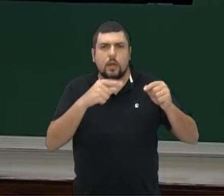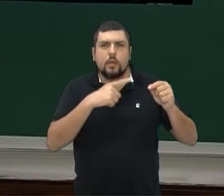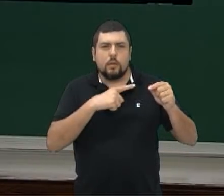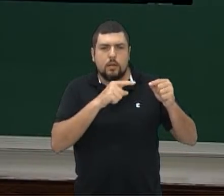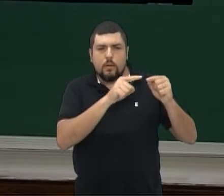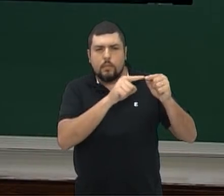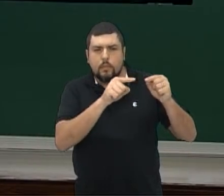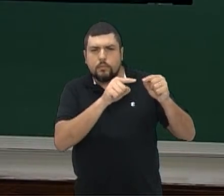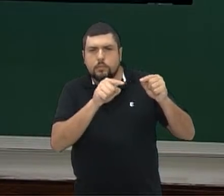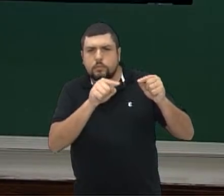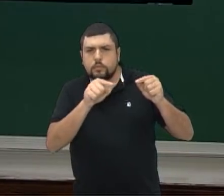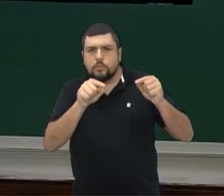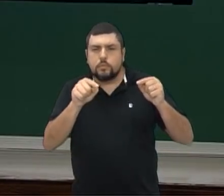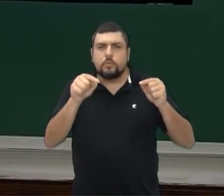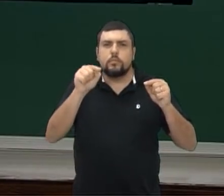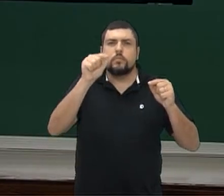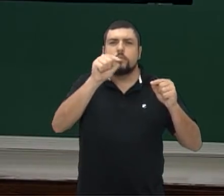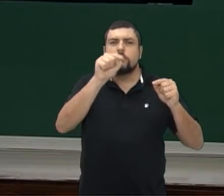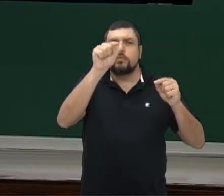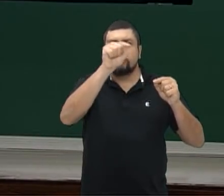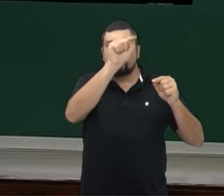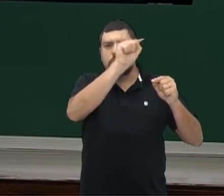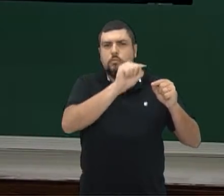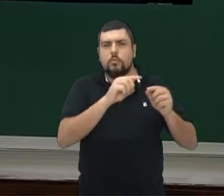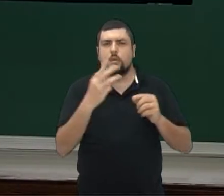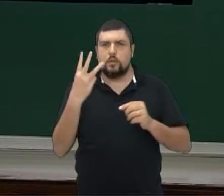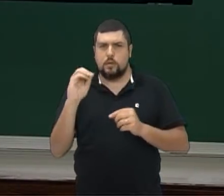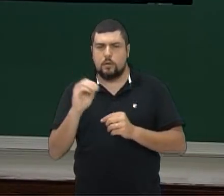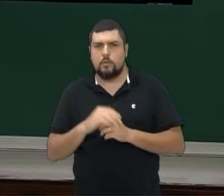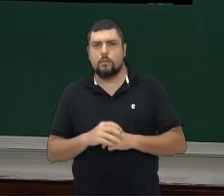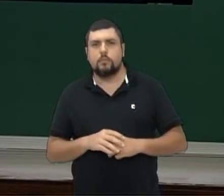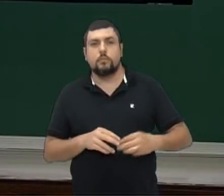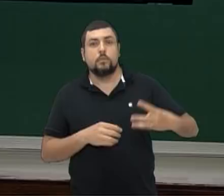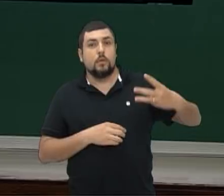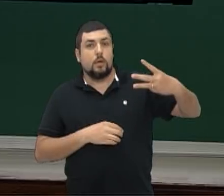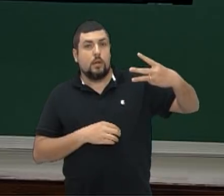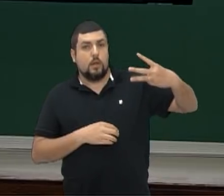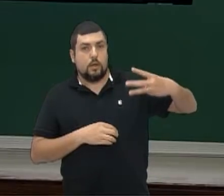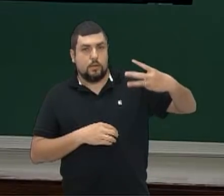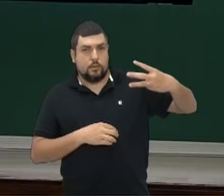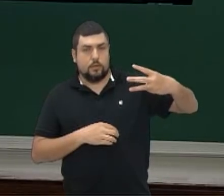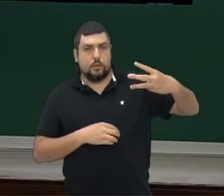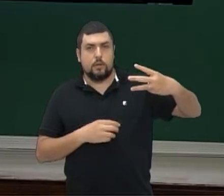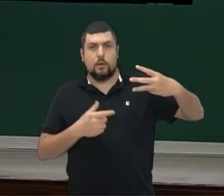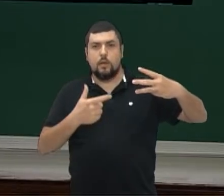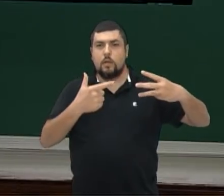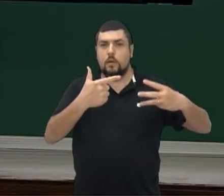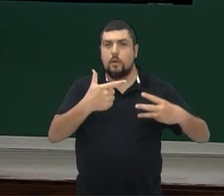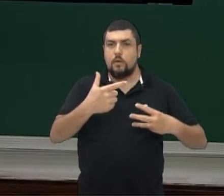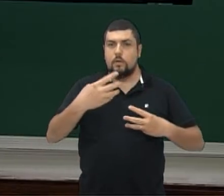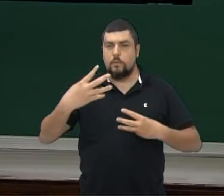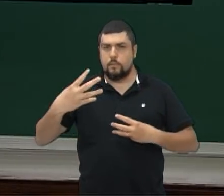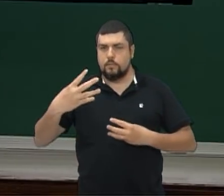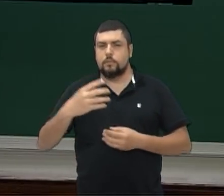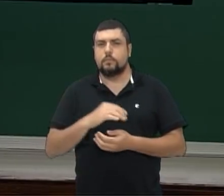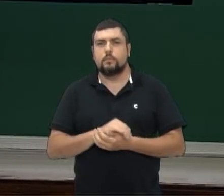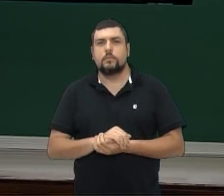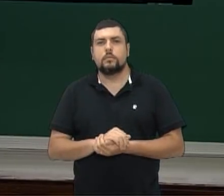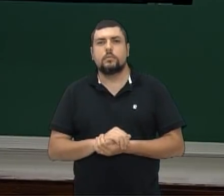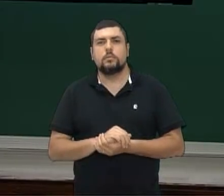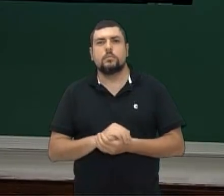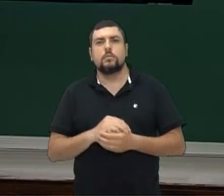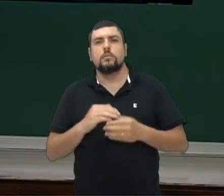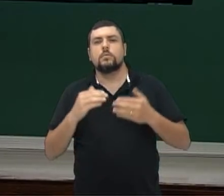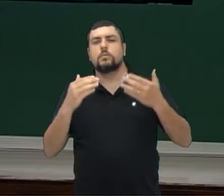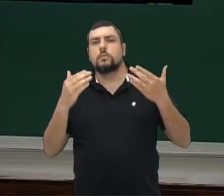fechar essa figura. O perímetro da figura 3 é 24. Então, a gente vai fazer a